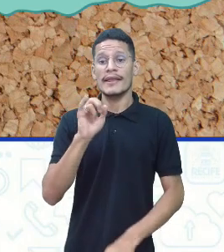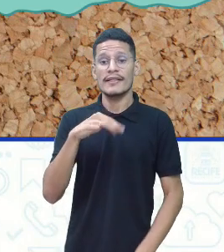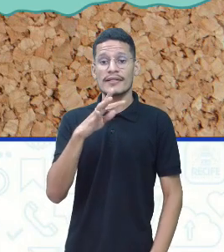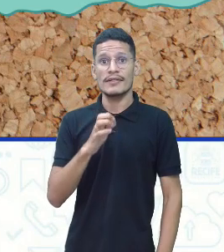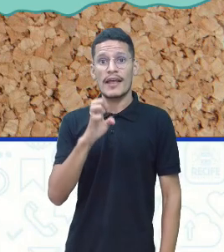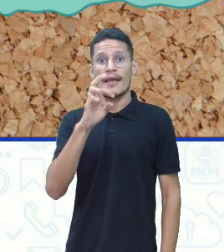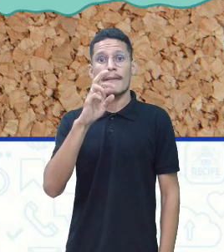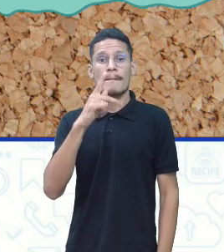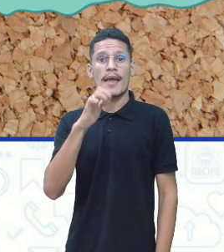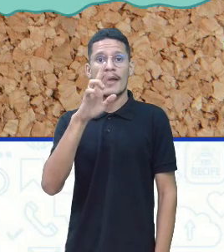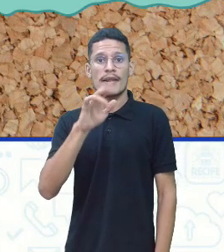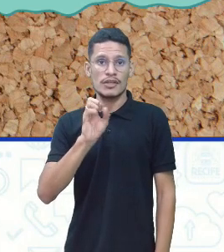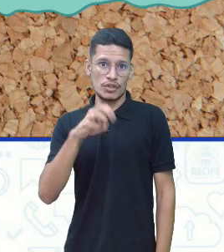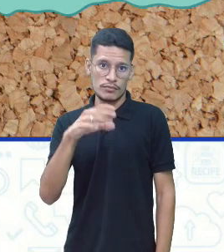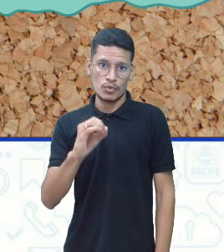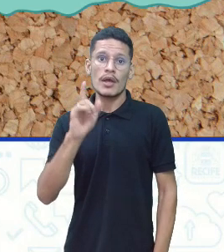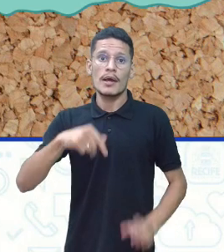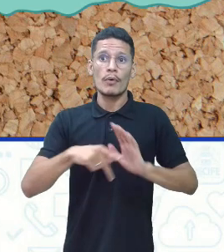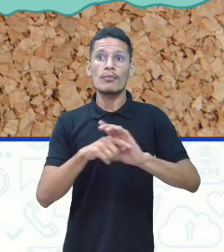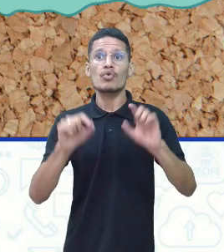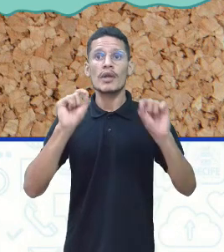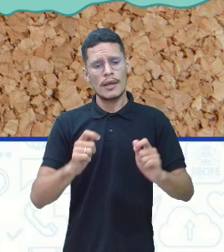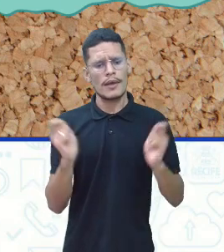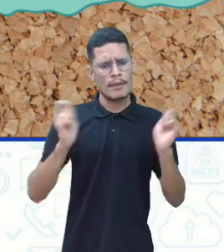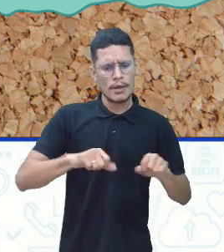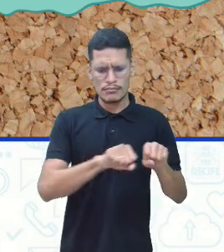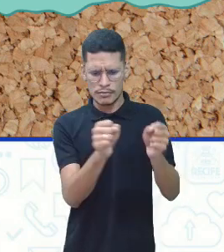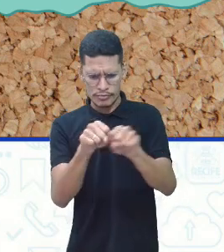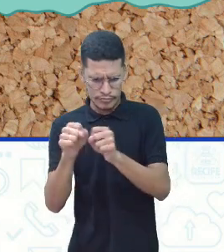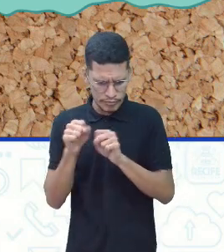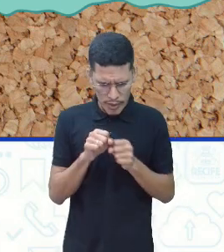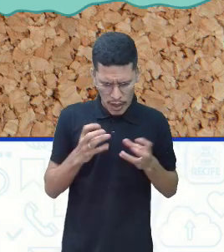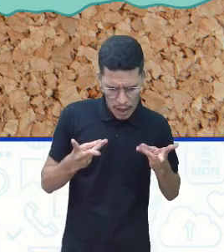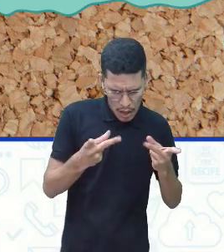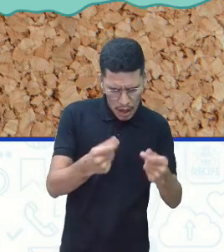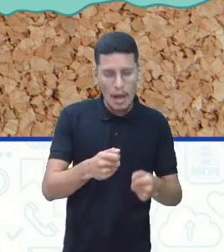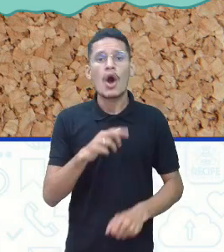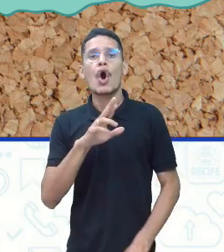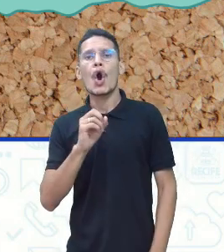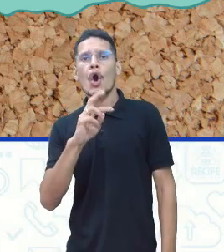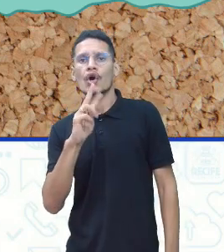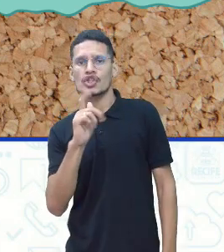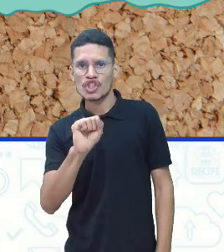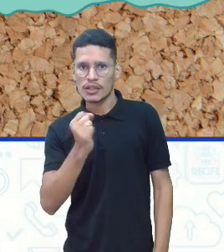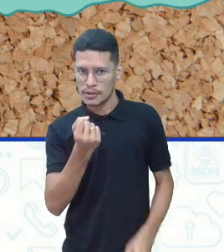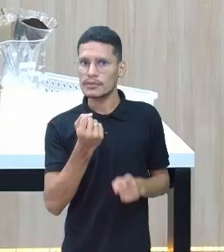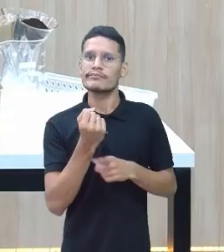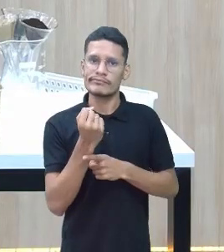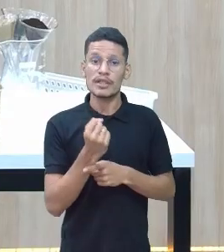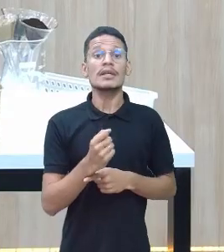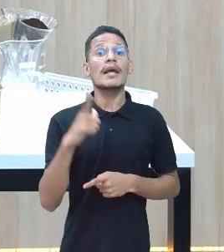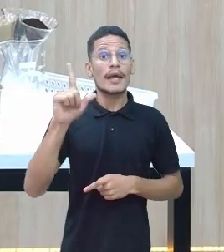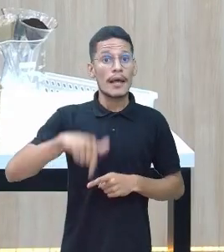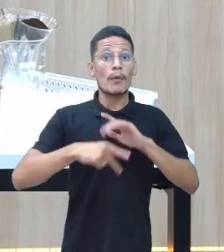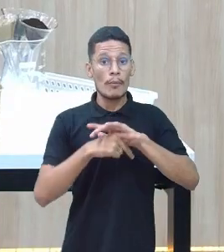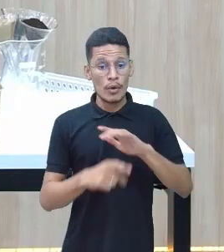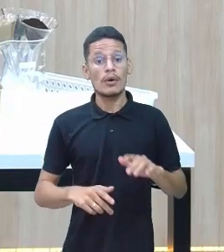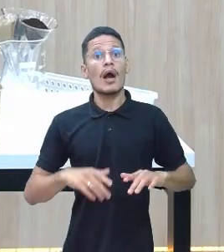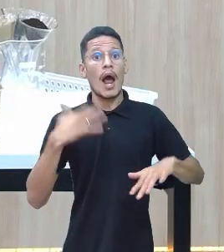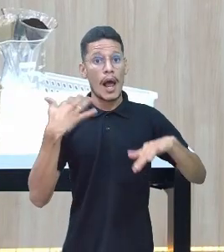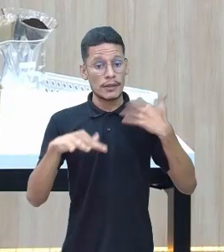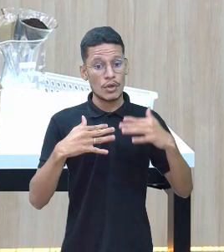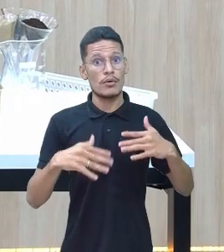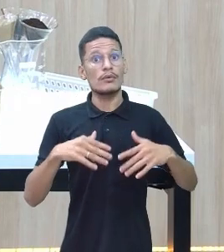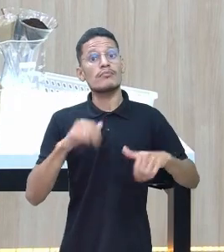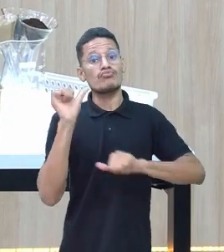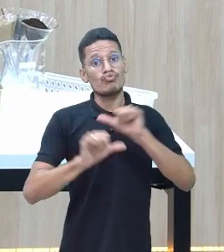conjunto de ações que causam degradação e a decomposição das rochas. Então, essas rochas sofreram a ação física,